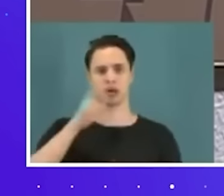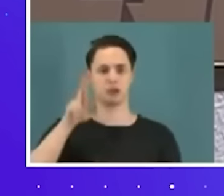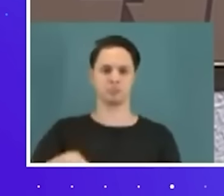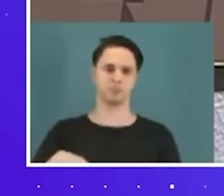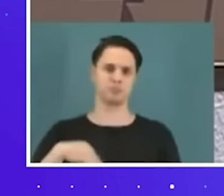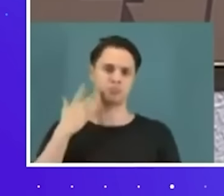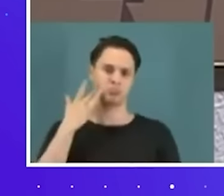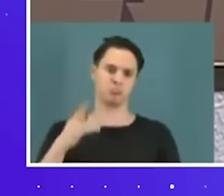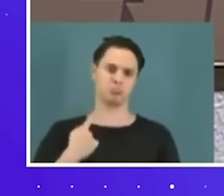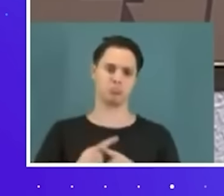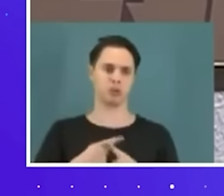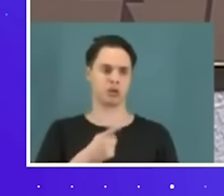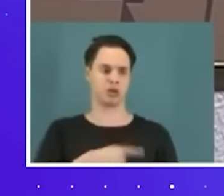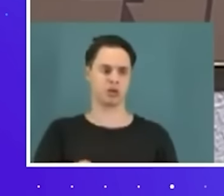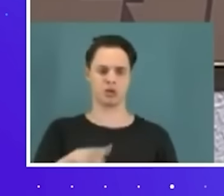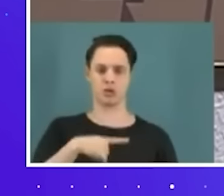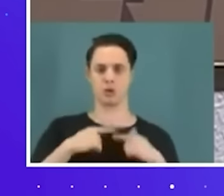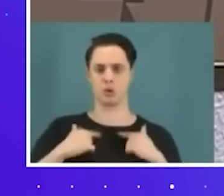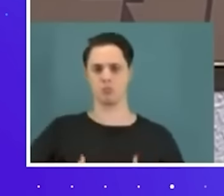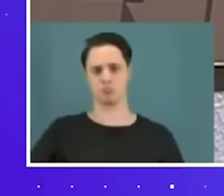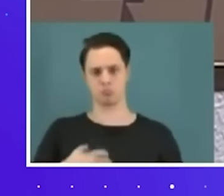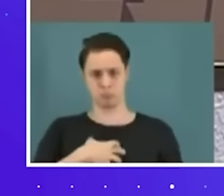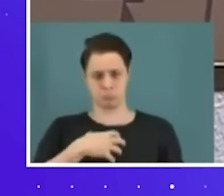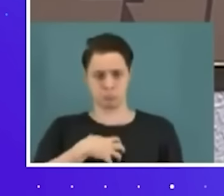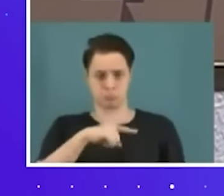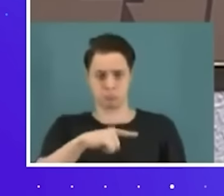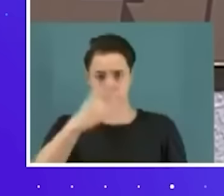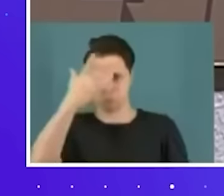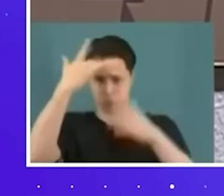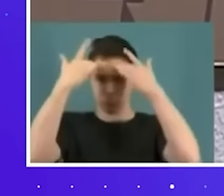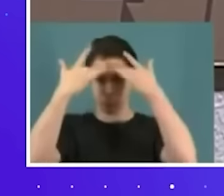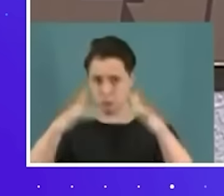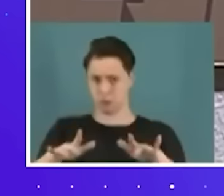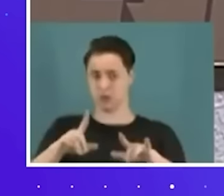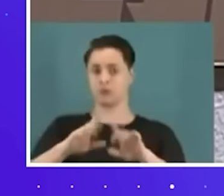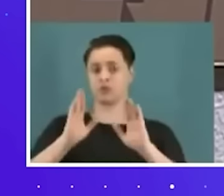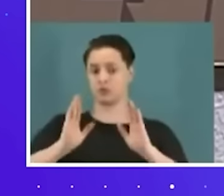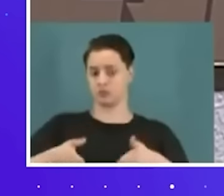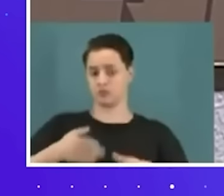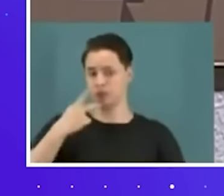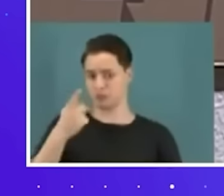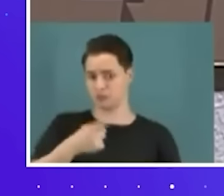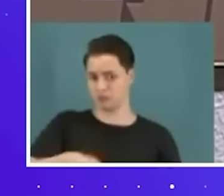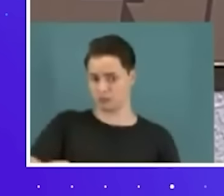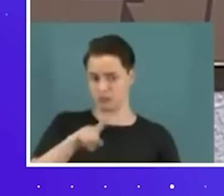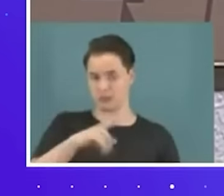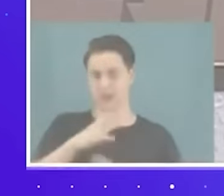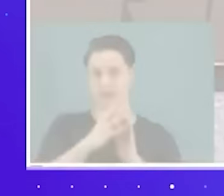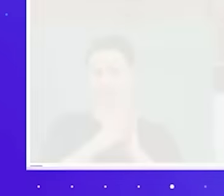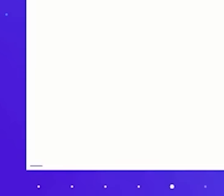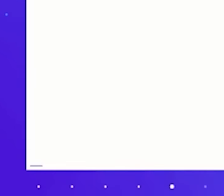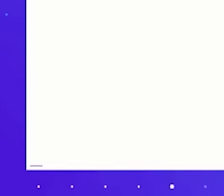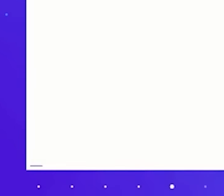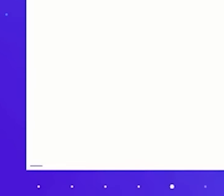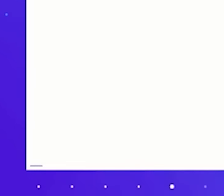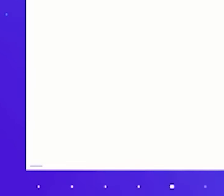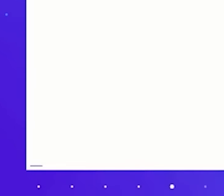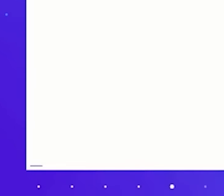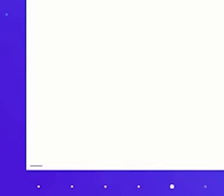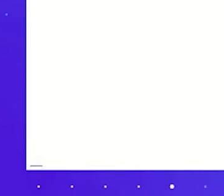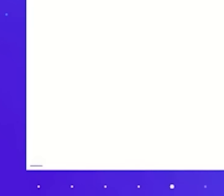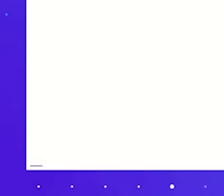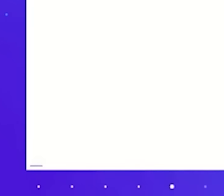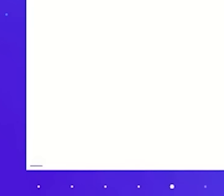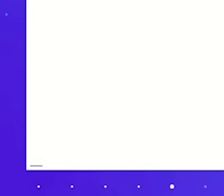textor como provas nosso site abra aqui pra gente tem uma reportagem que eu tô clicando aqui agora para trazer uma atualização